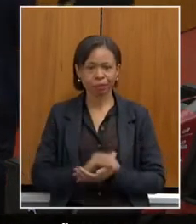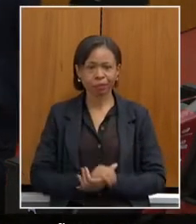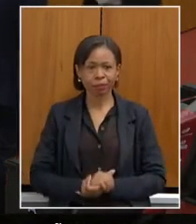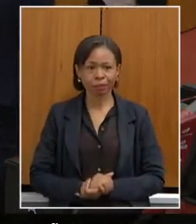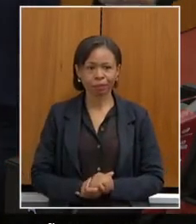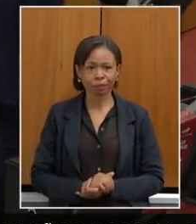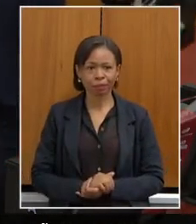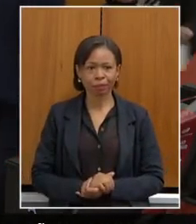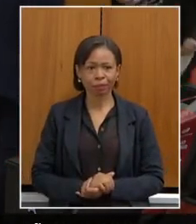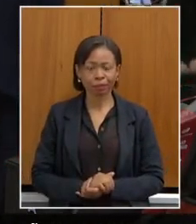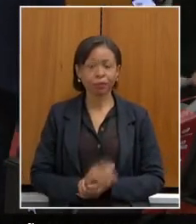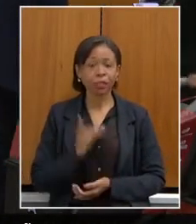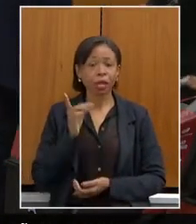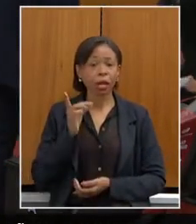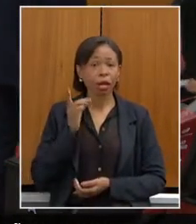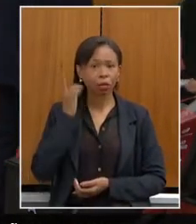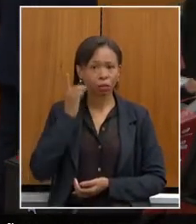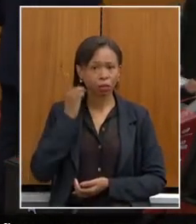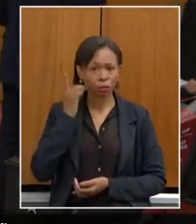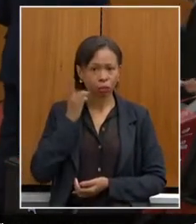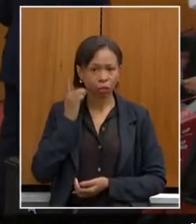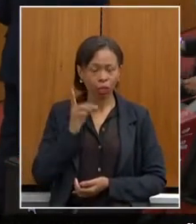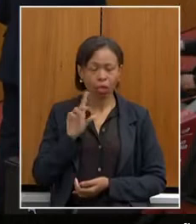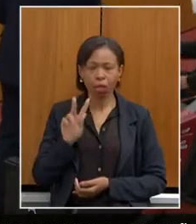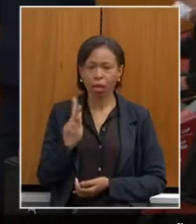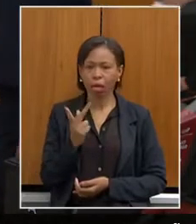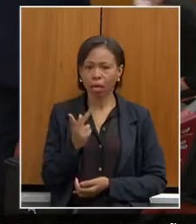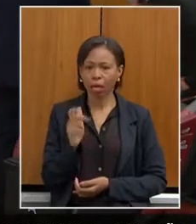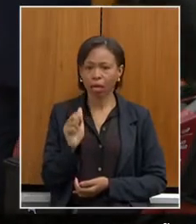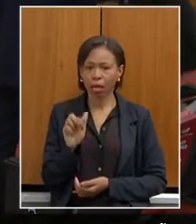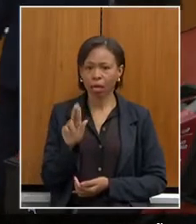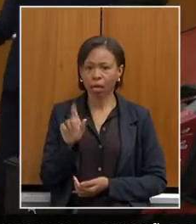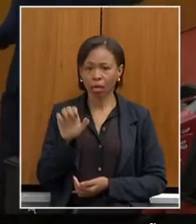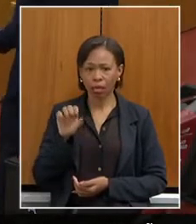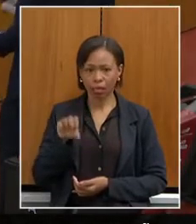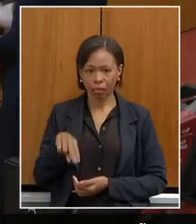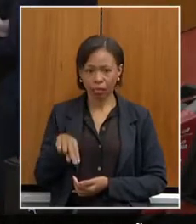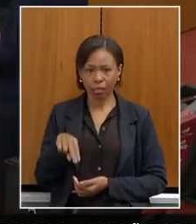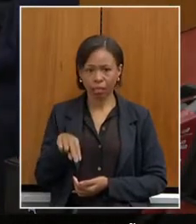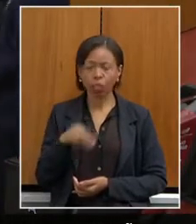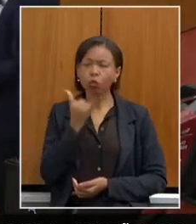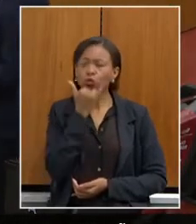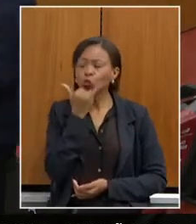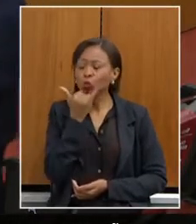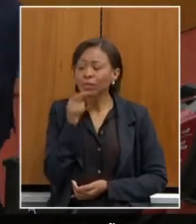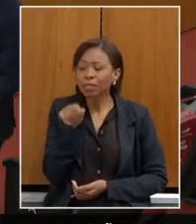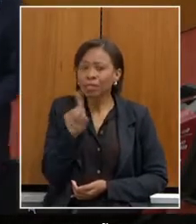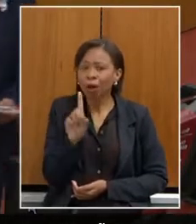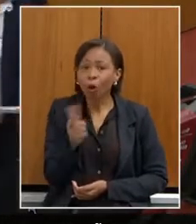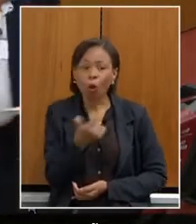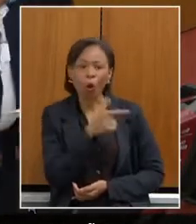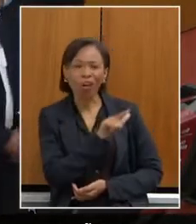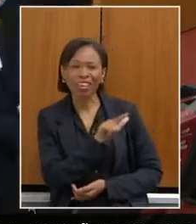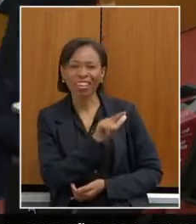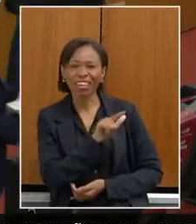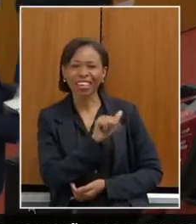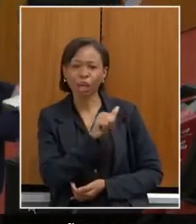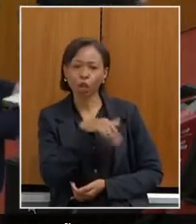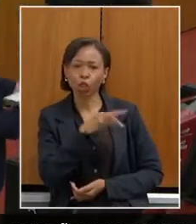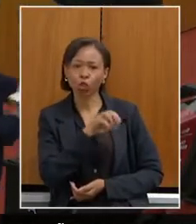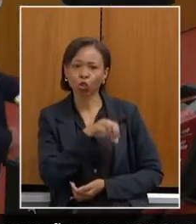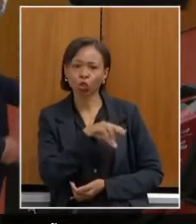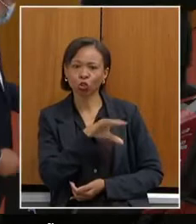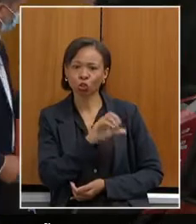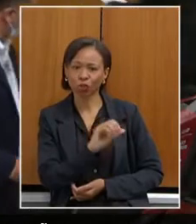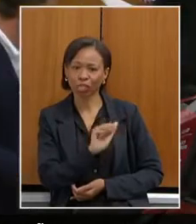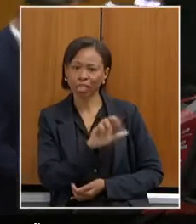ao deputado doutor Arlen Santiago não desculpa desculpa Arlen Antônio Carlos Arantes depois é vossa